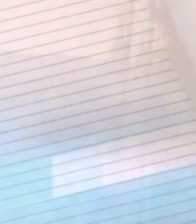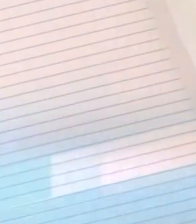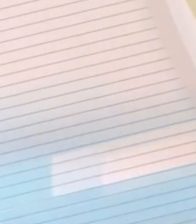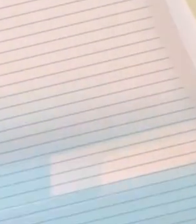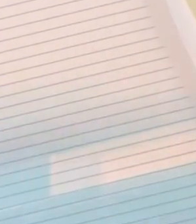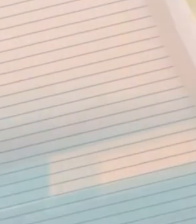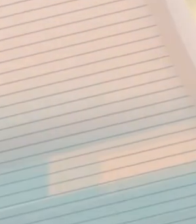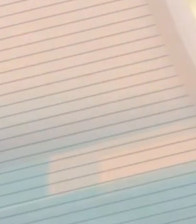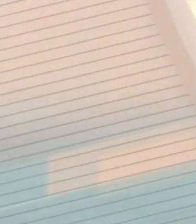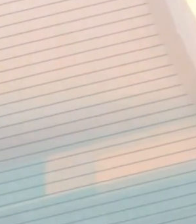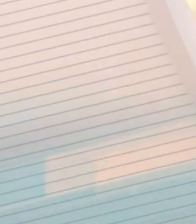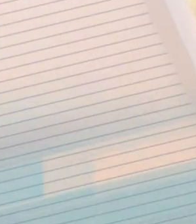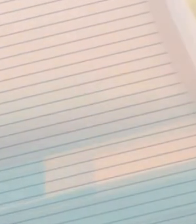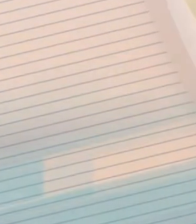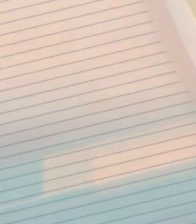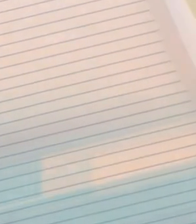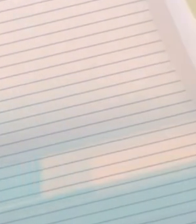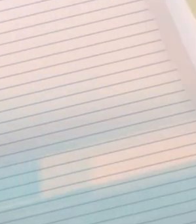aí